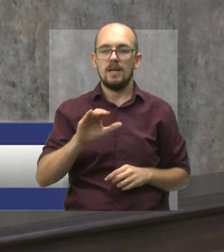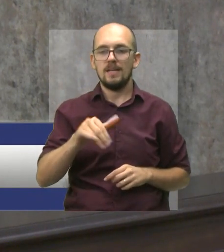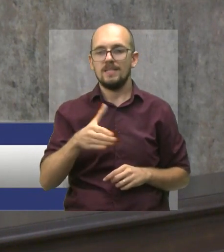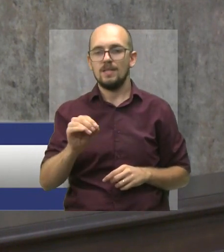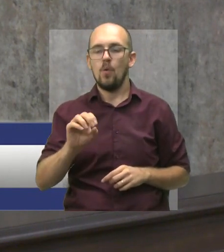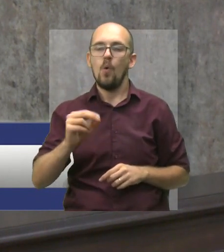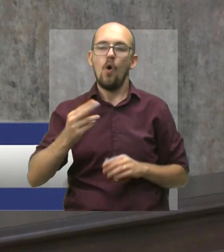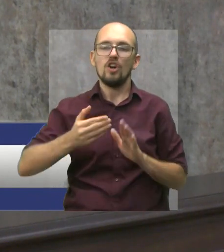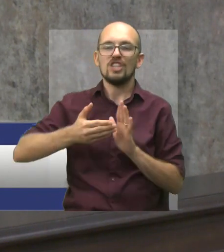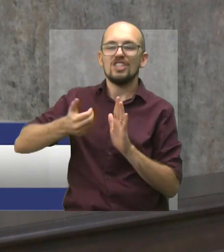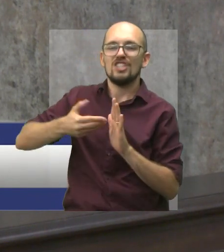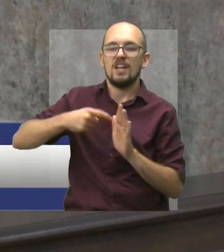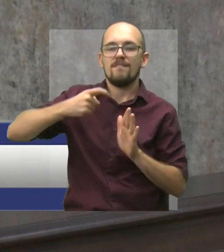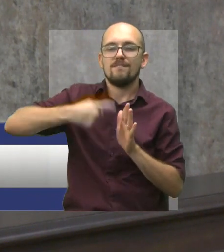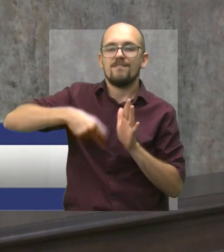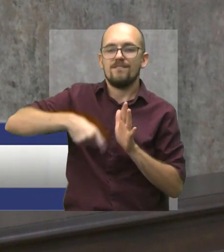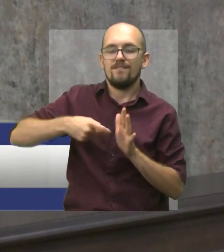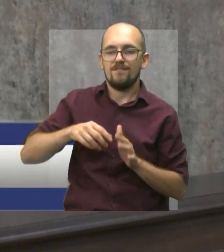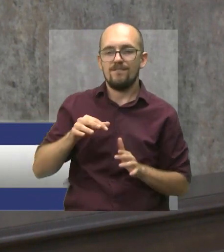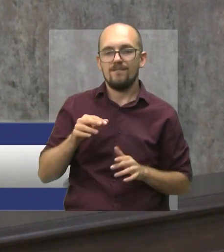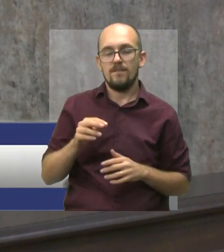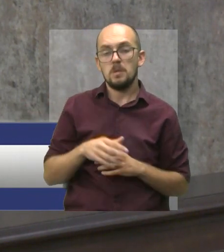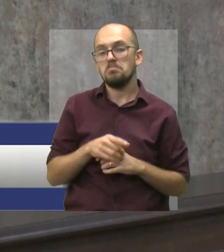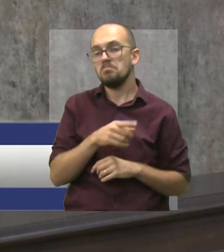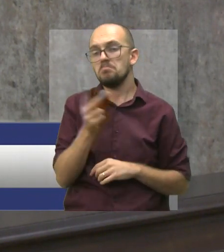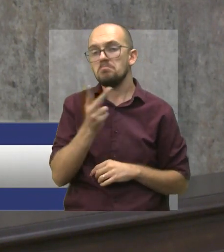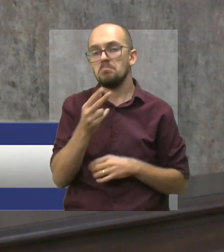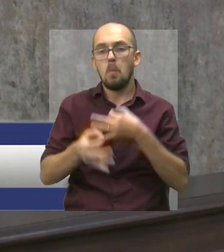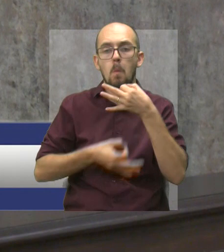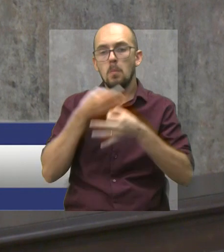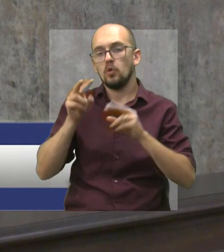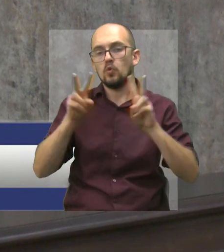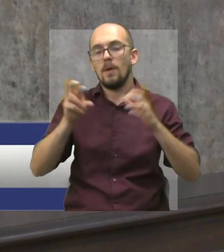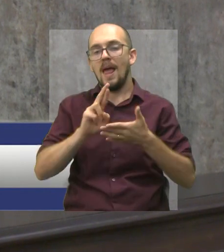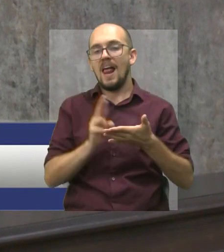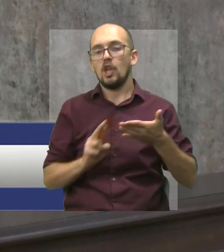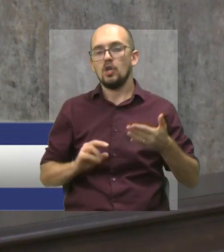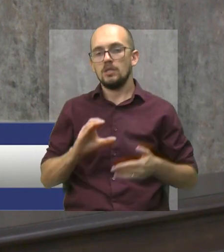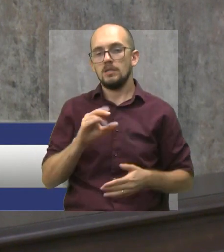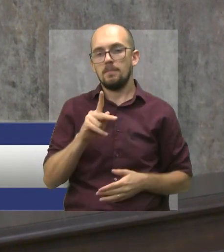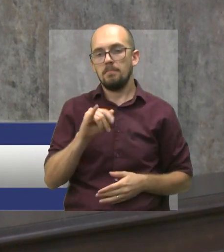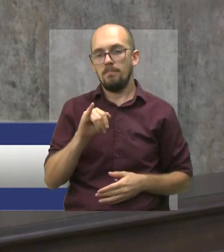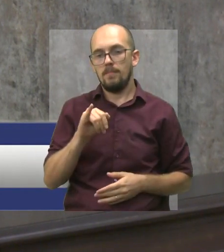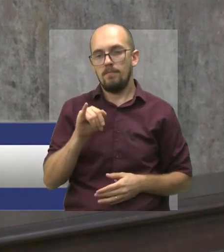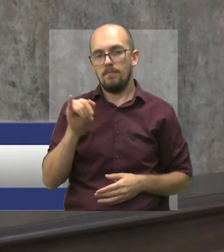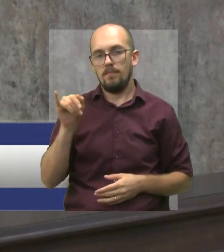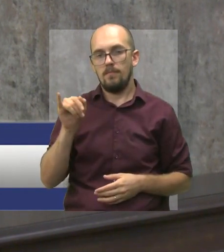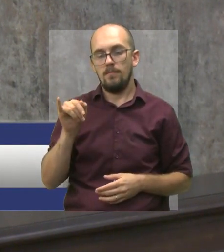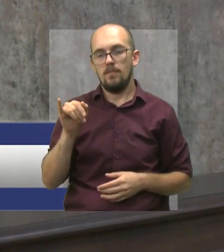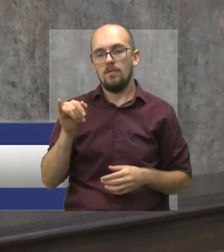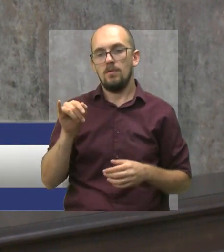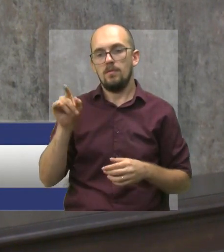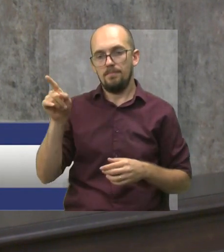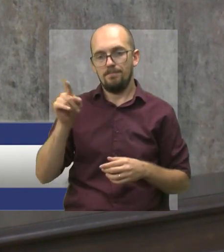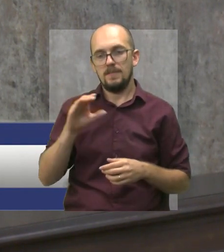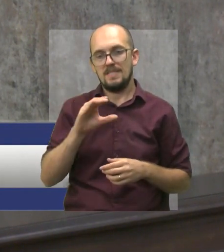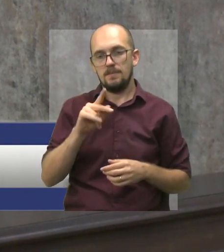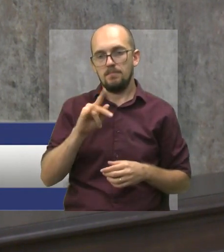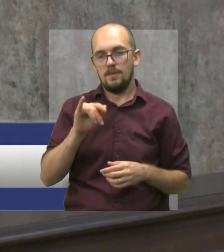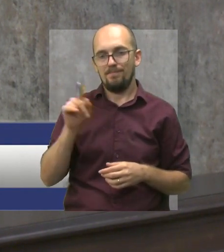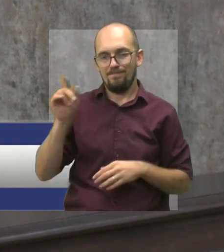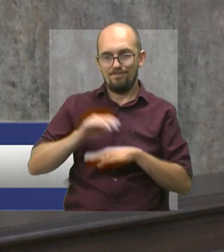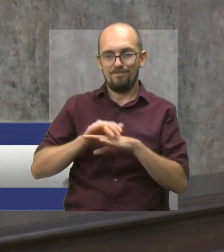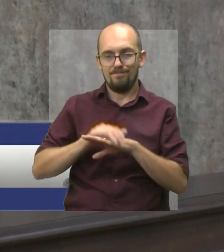vocês em relação a esse assunto, ao relatório emitido pela CPI, em que é apontado, aí, de acordo com o Renato